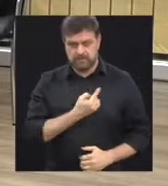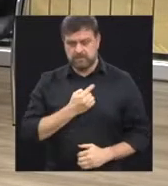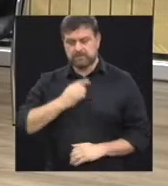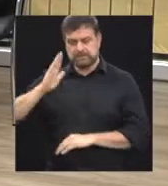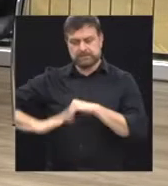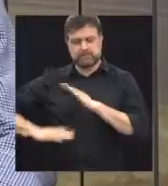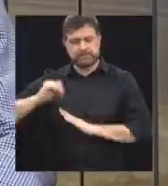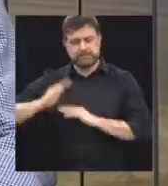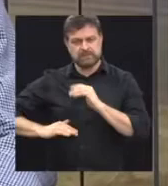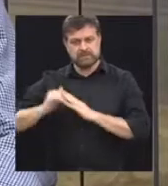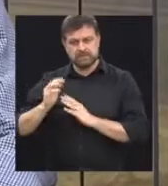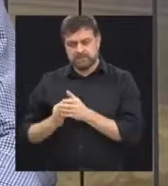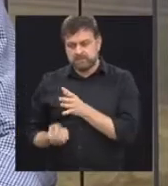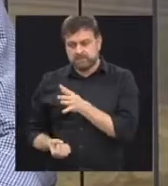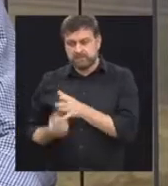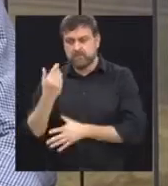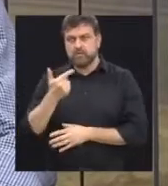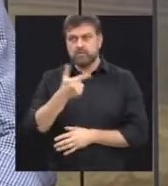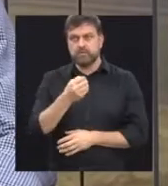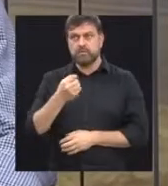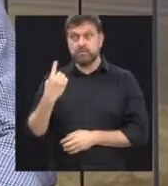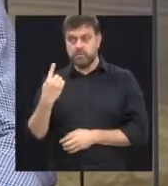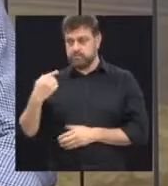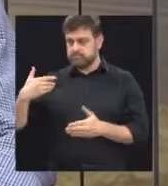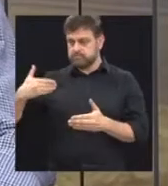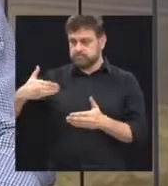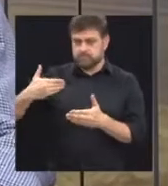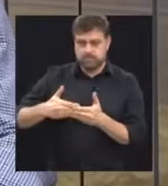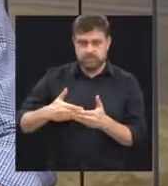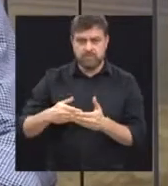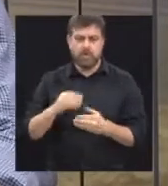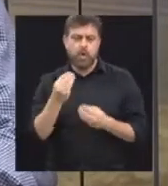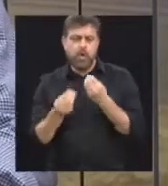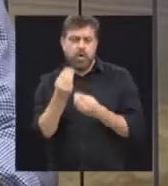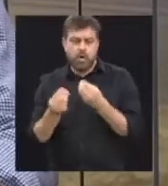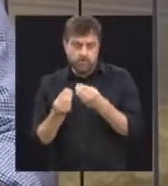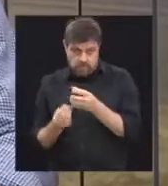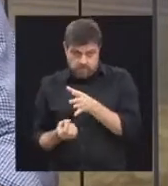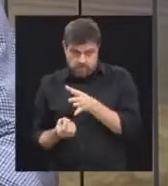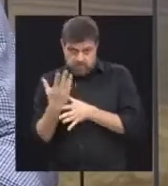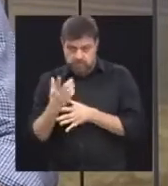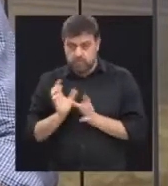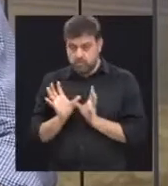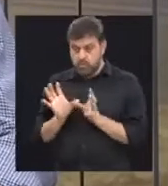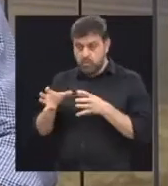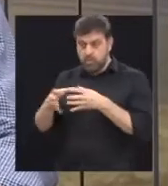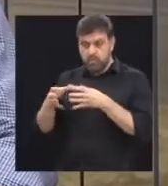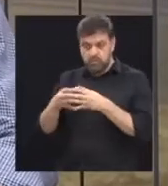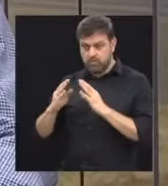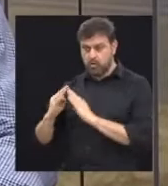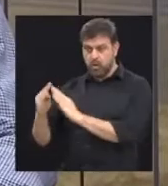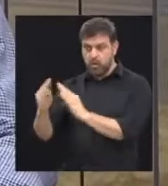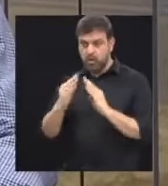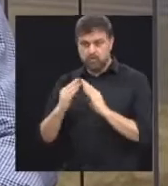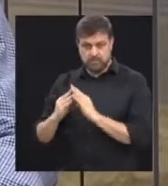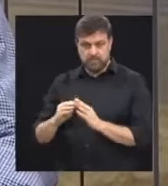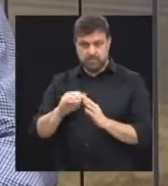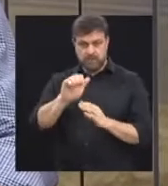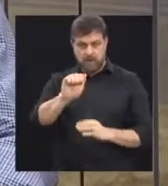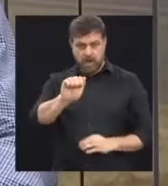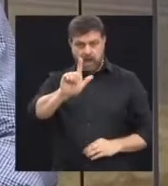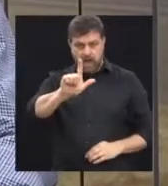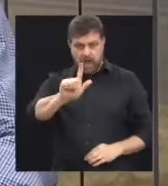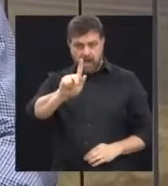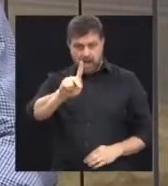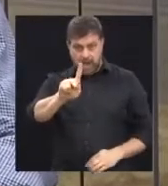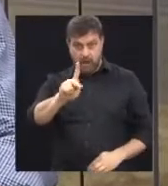atuando desde 2001. E tudo nasceu de um movimento dos moradores do Alphaville, Campinas,